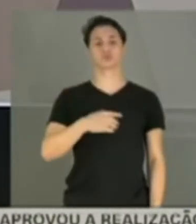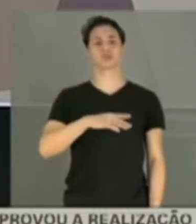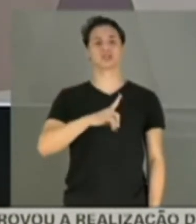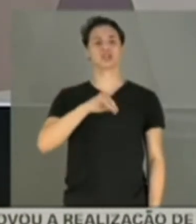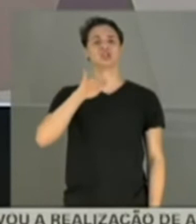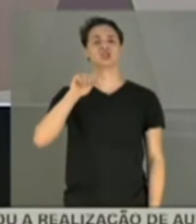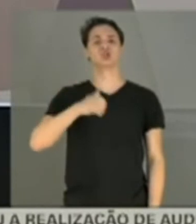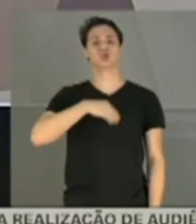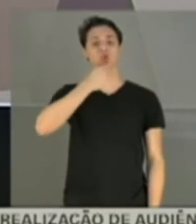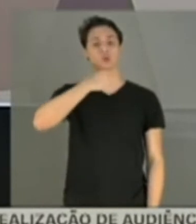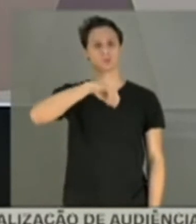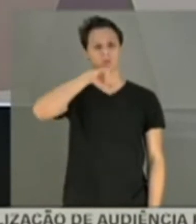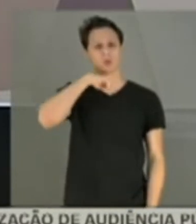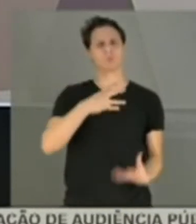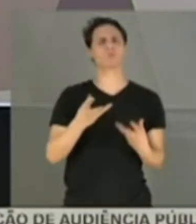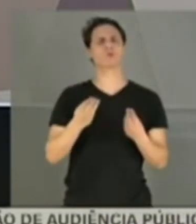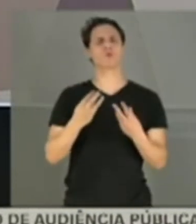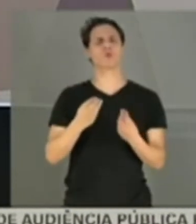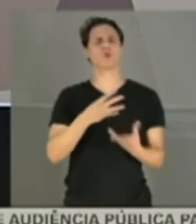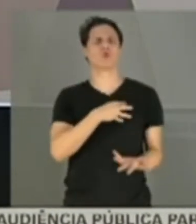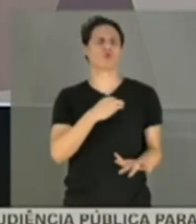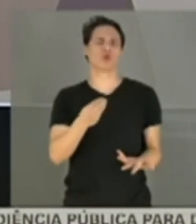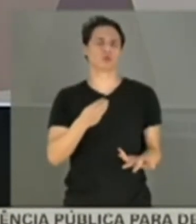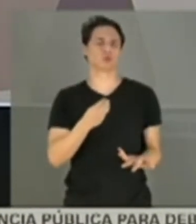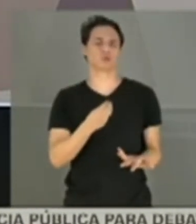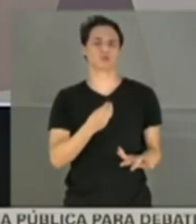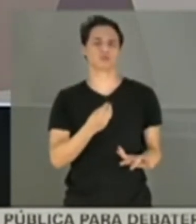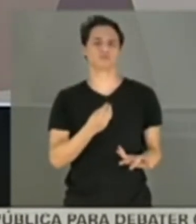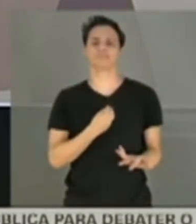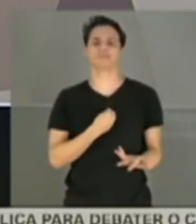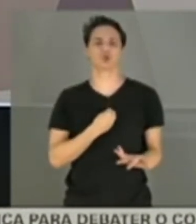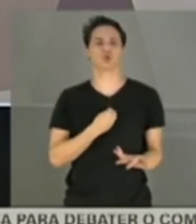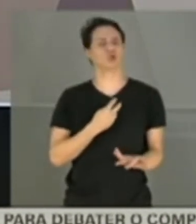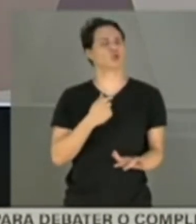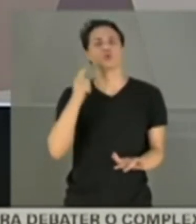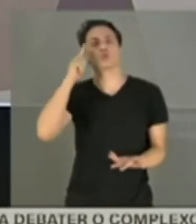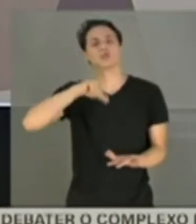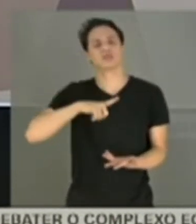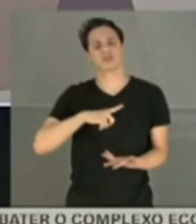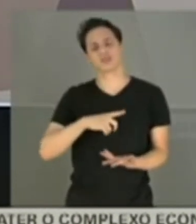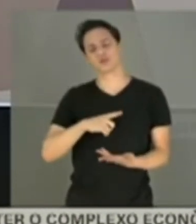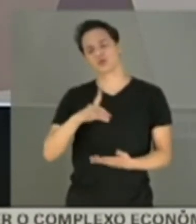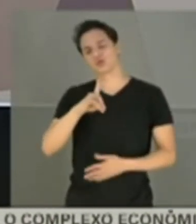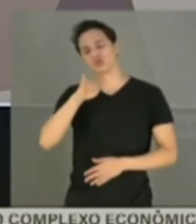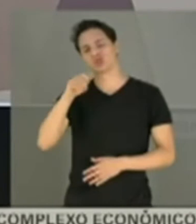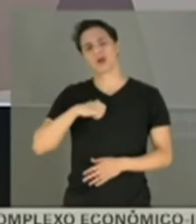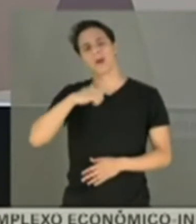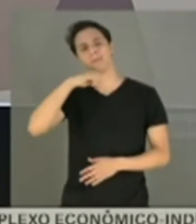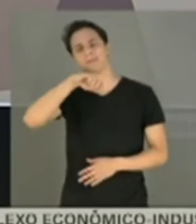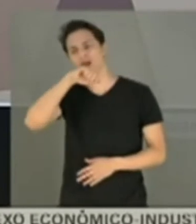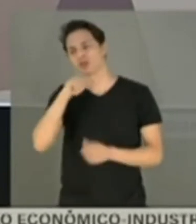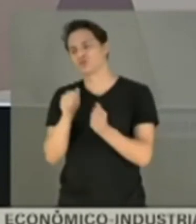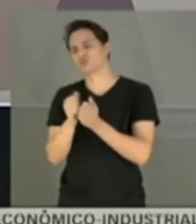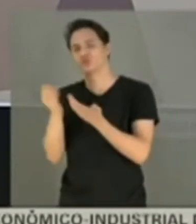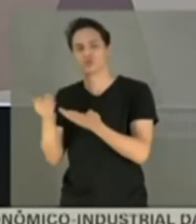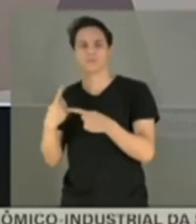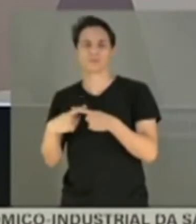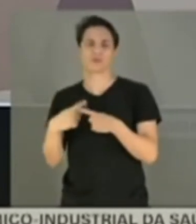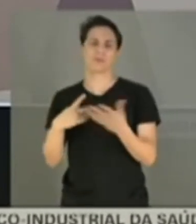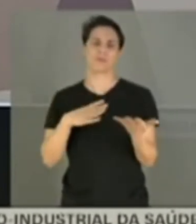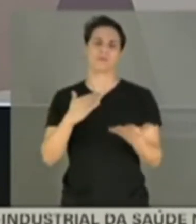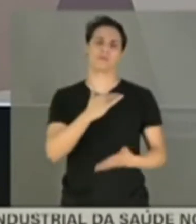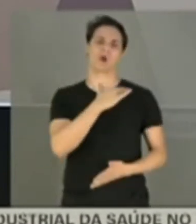milhares de filhos não puderam passar o Dia dos Pais com com seus genitores. Por